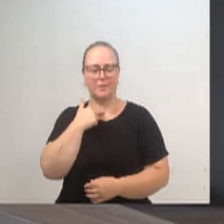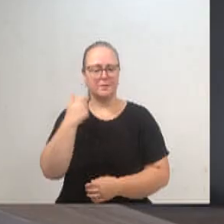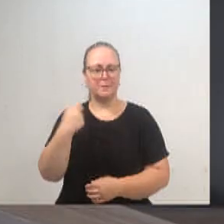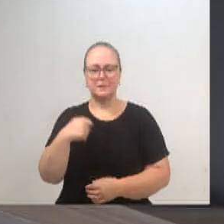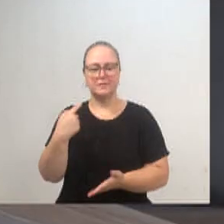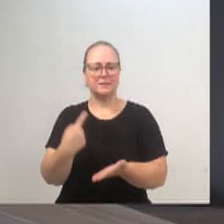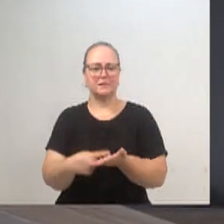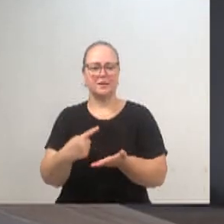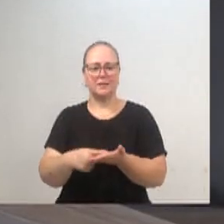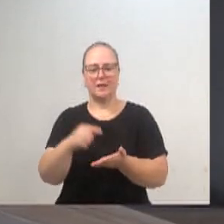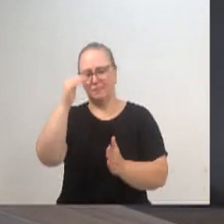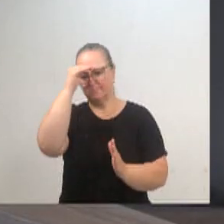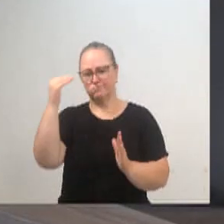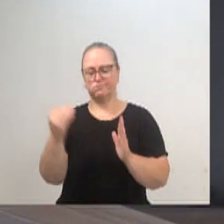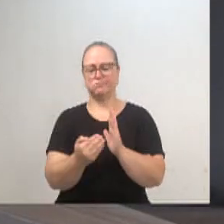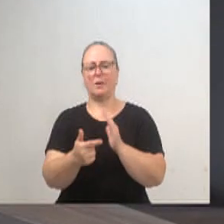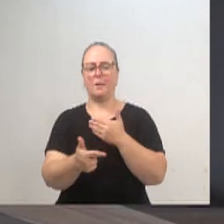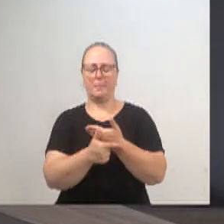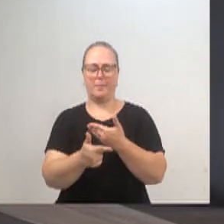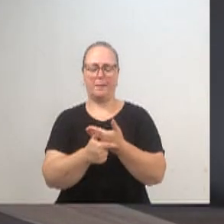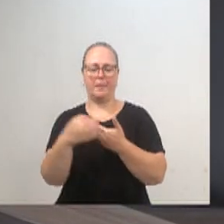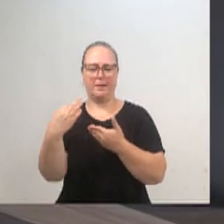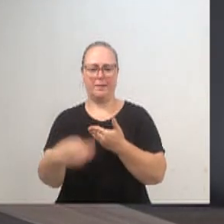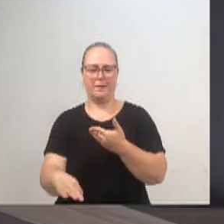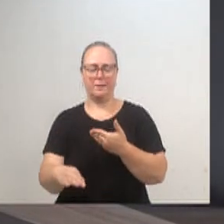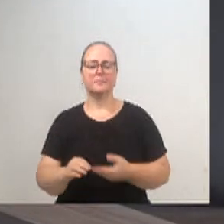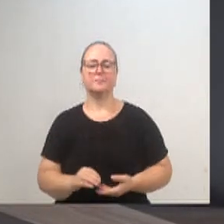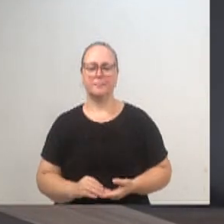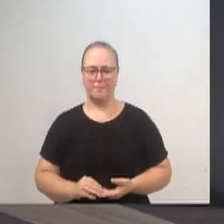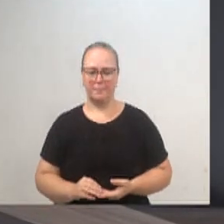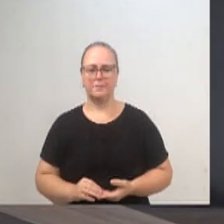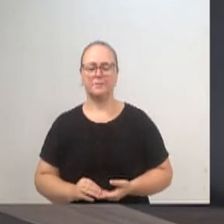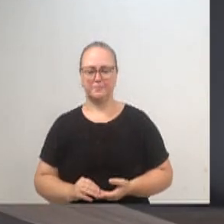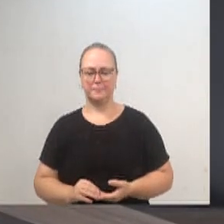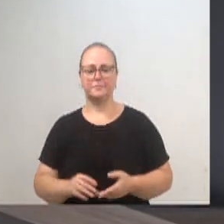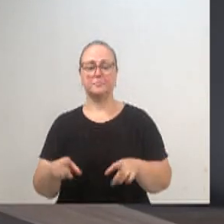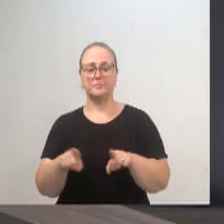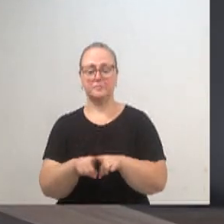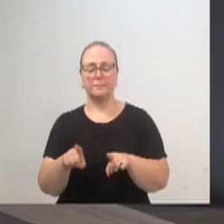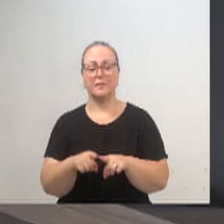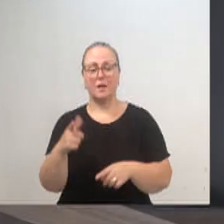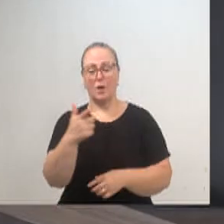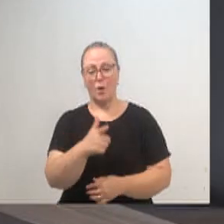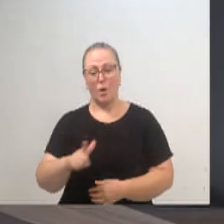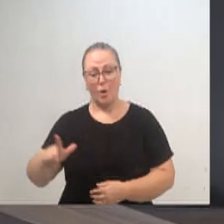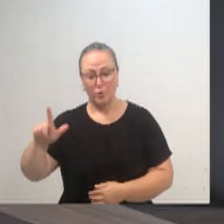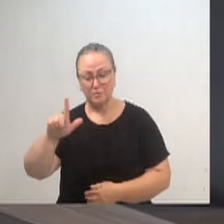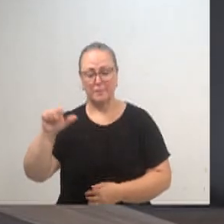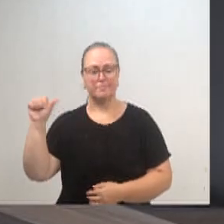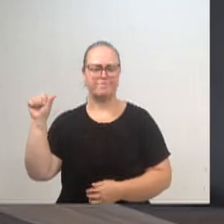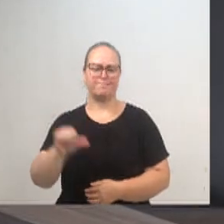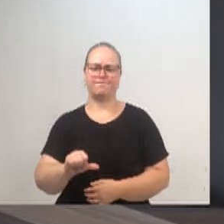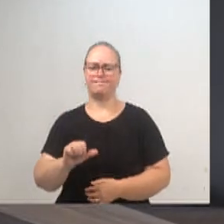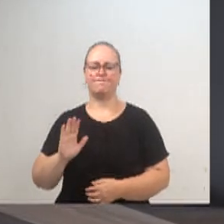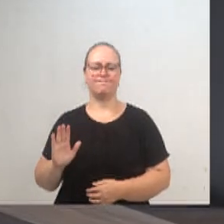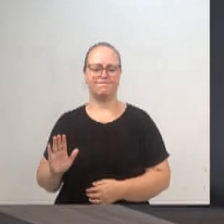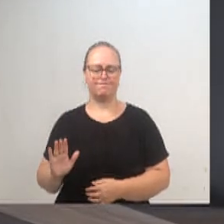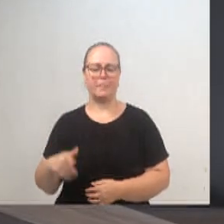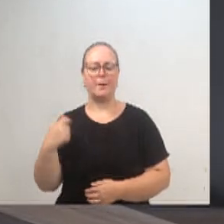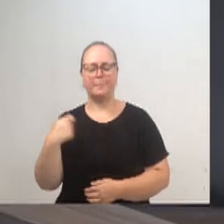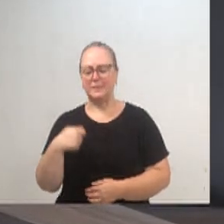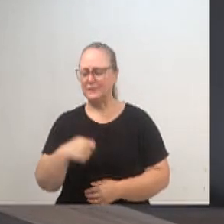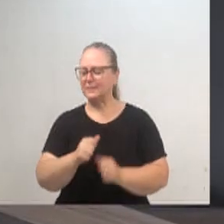seu papel. Essa situação é inadmissível. E tem outras situações ainda piores, que poderia e deveria fazer